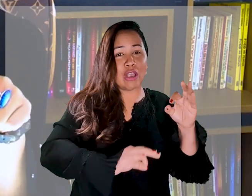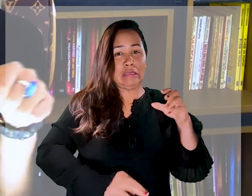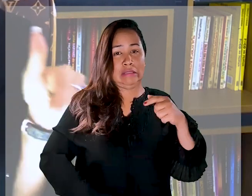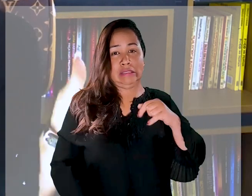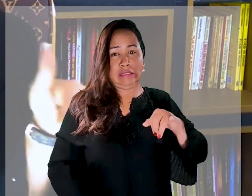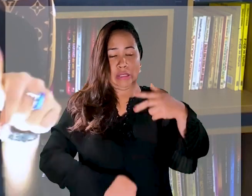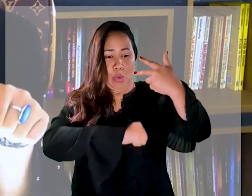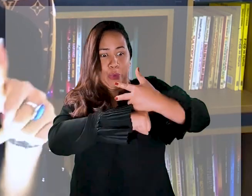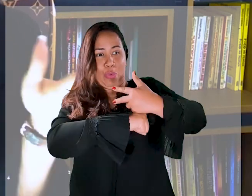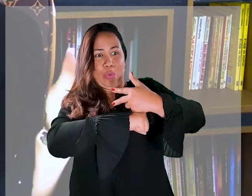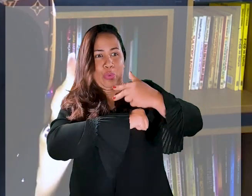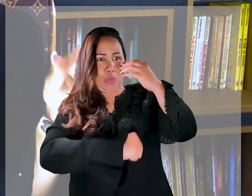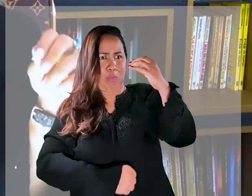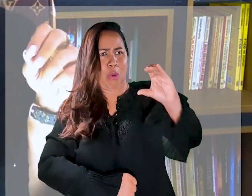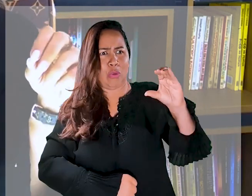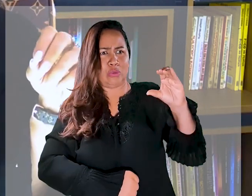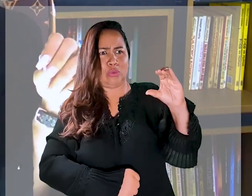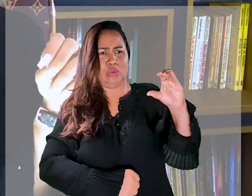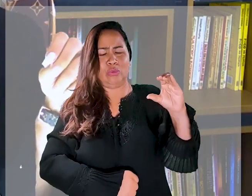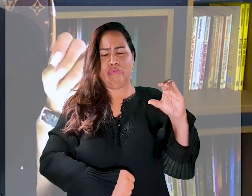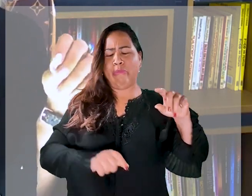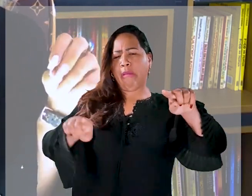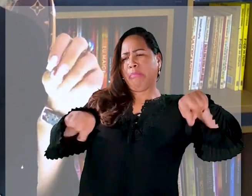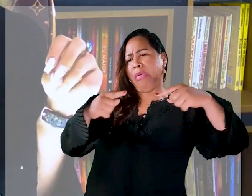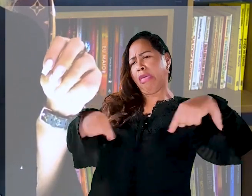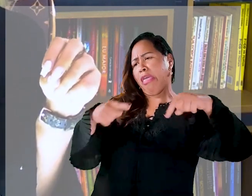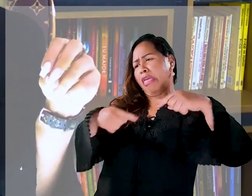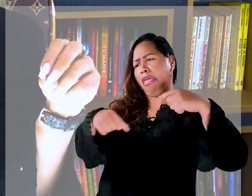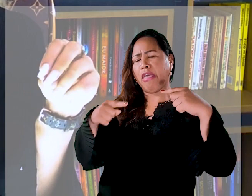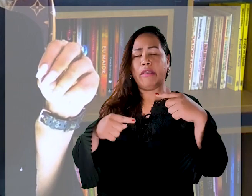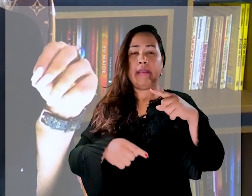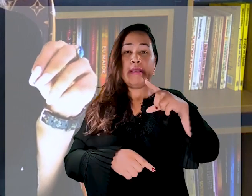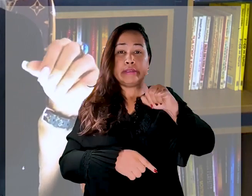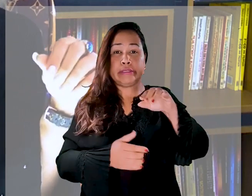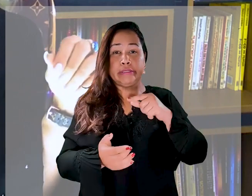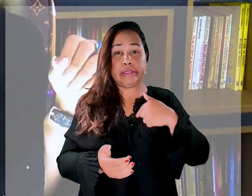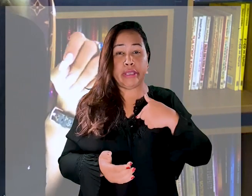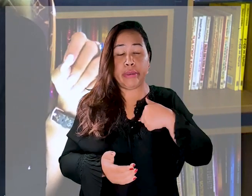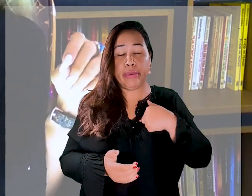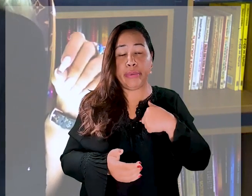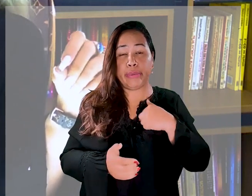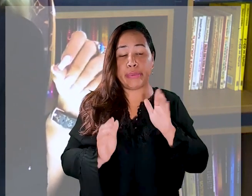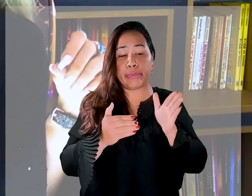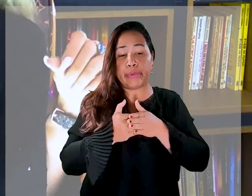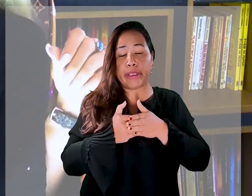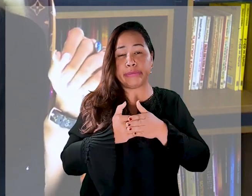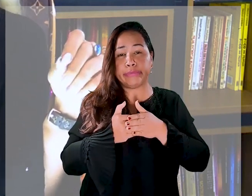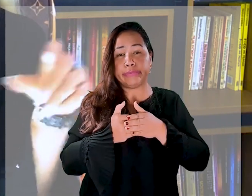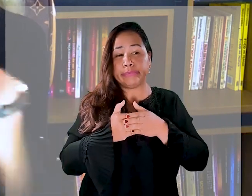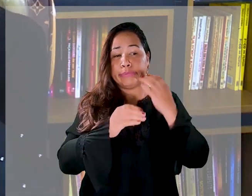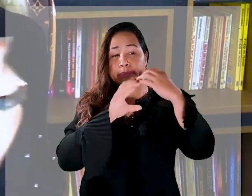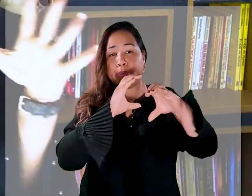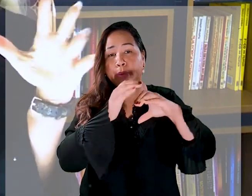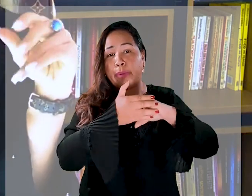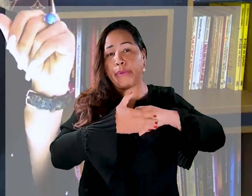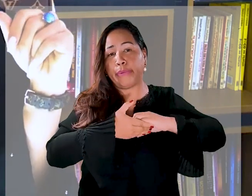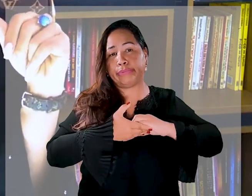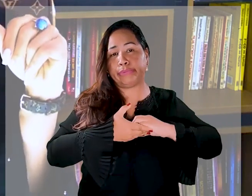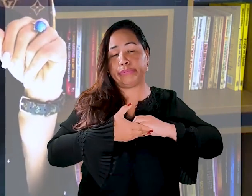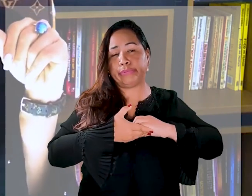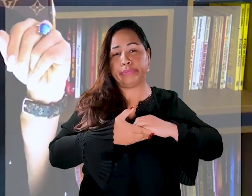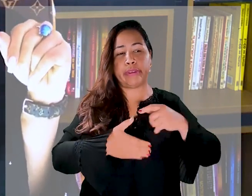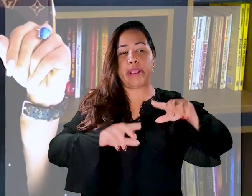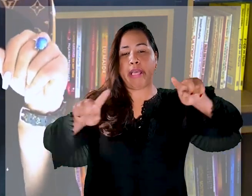sou isso. Se eu não postar, eu sou isso. Então o que eu faço? Se eu postar alguma coisa, vai ter críticas? Vai! Choveu de